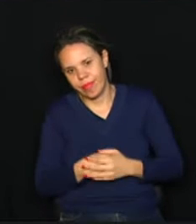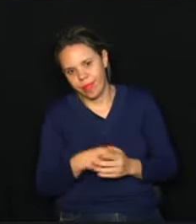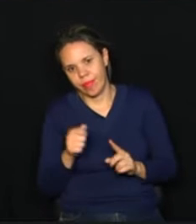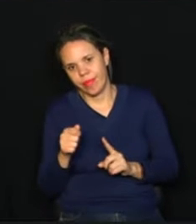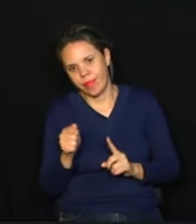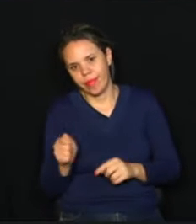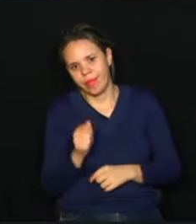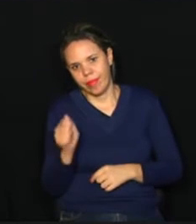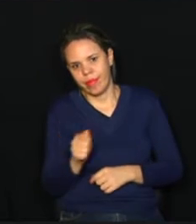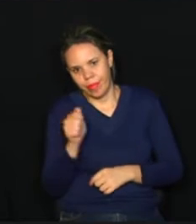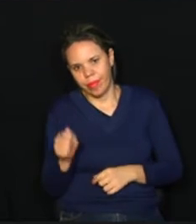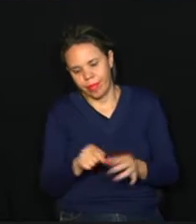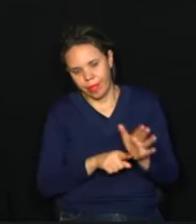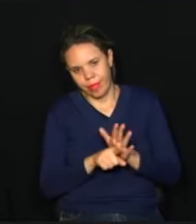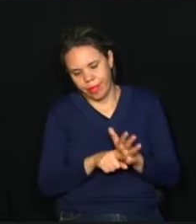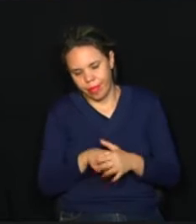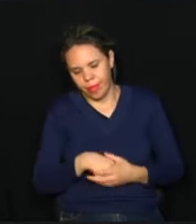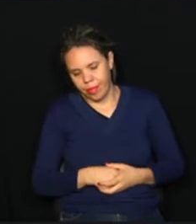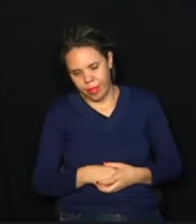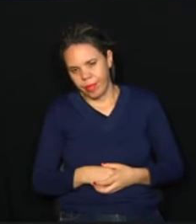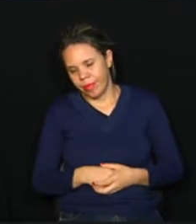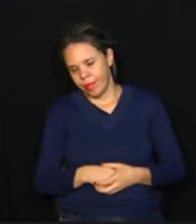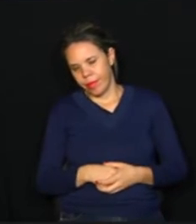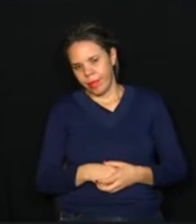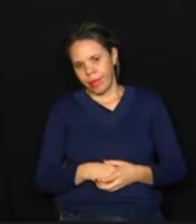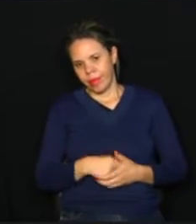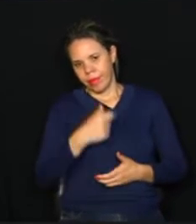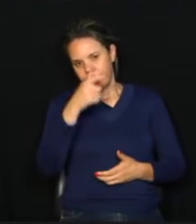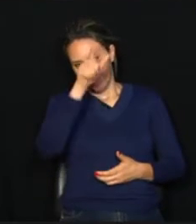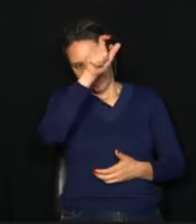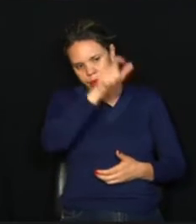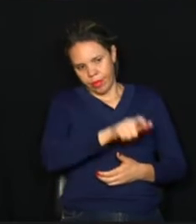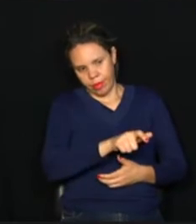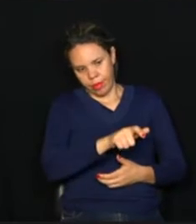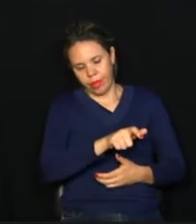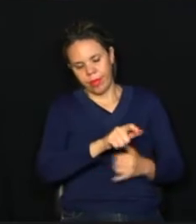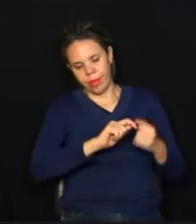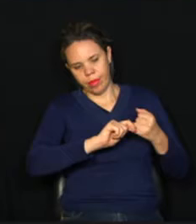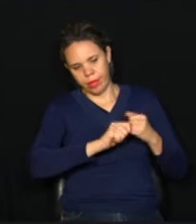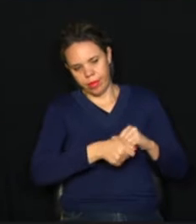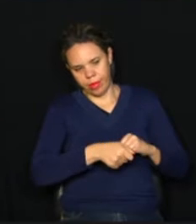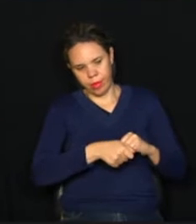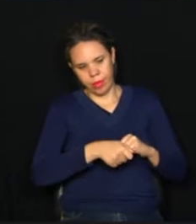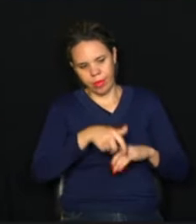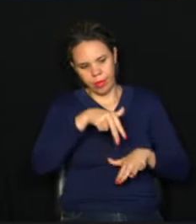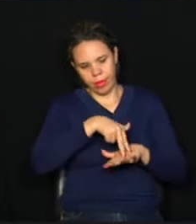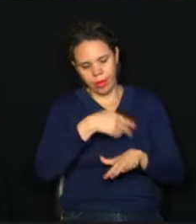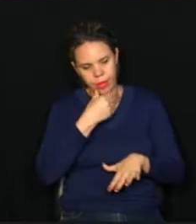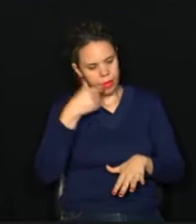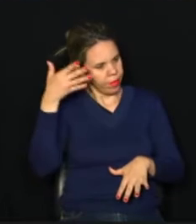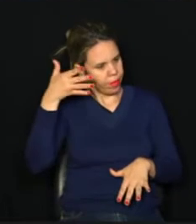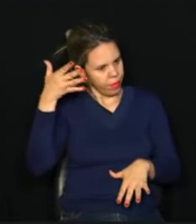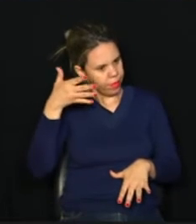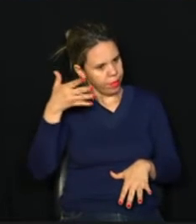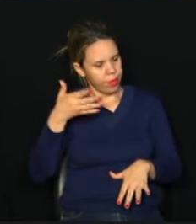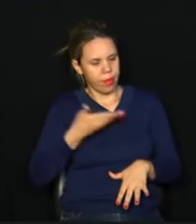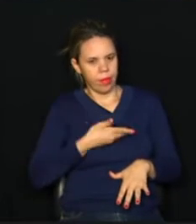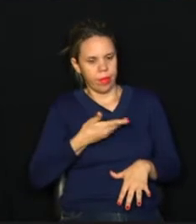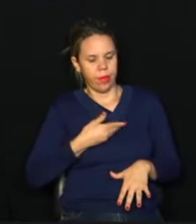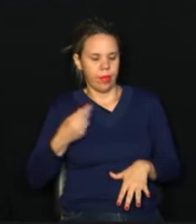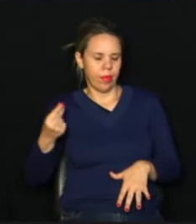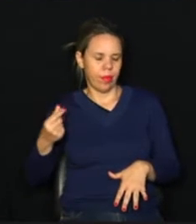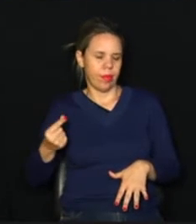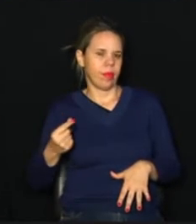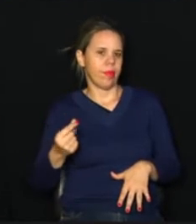Associação dos Pesquisadores, na pessoa do Feijão, que, além de tudo, é um amigo de